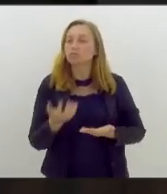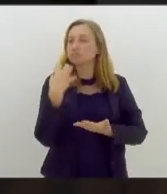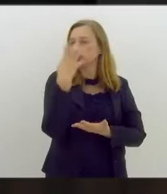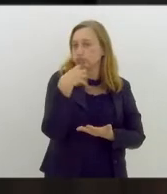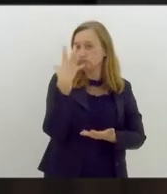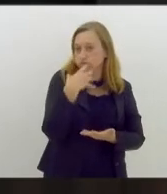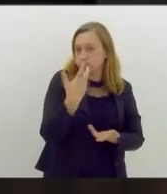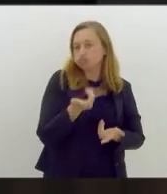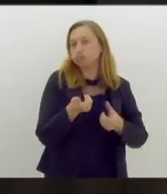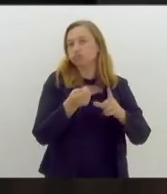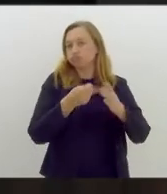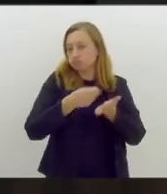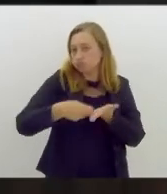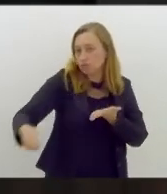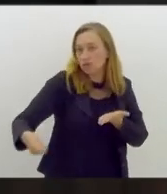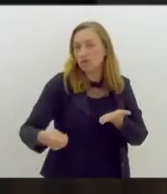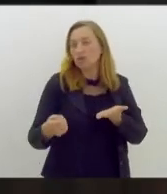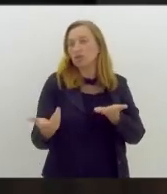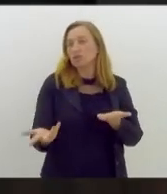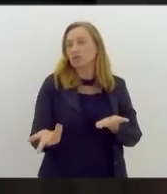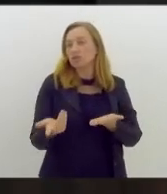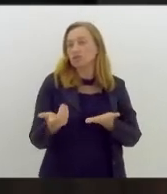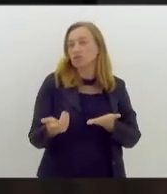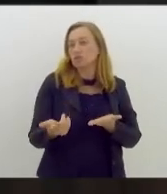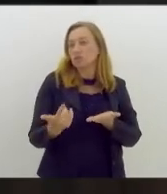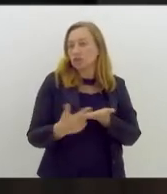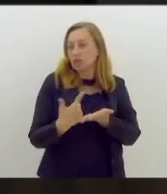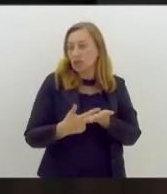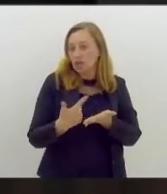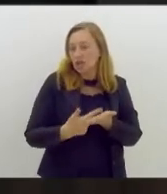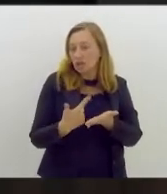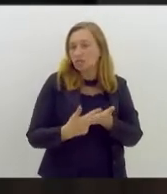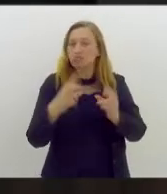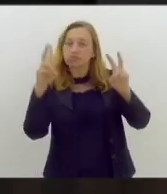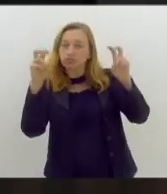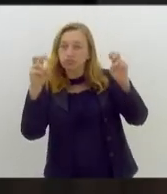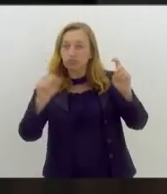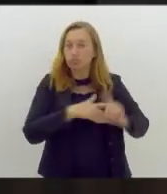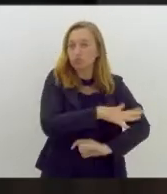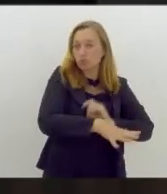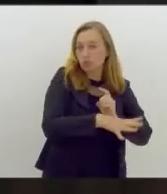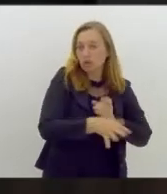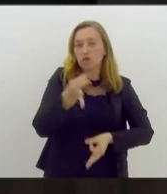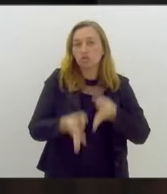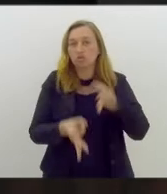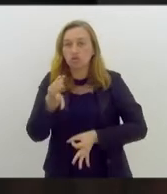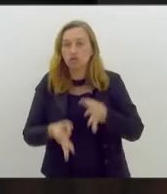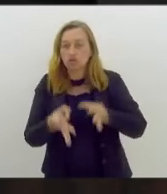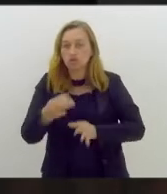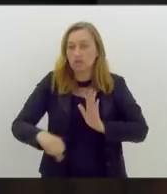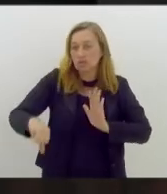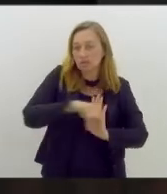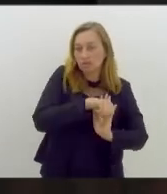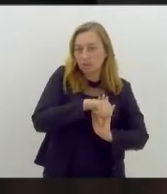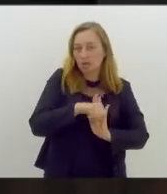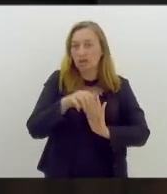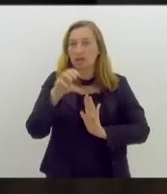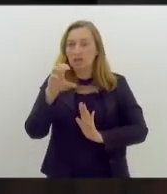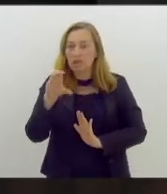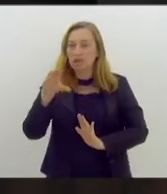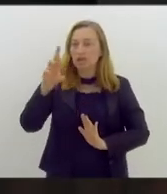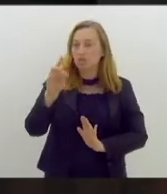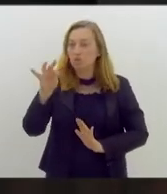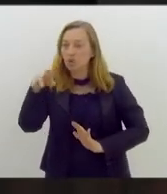roteirista, desenvolveu suas obras pautadas em temas sociais da justiça criminal e criminologia.